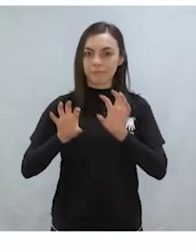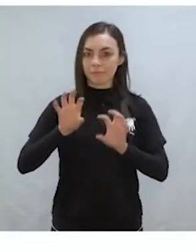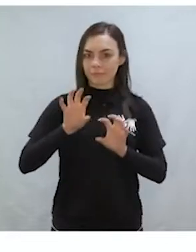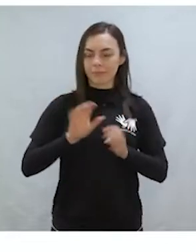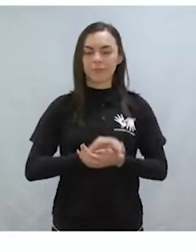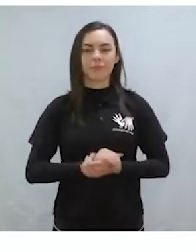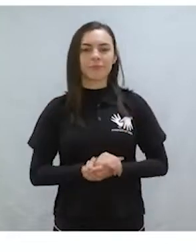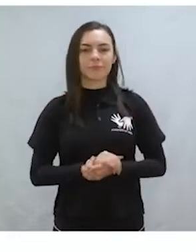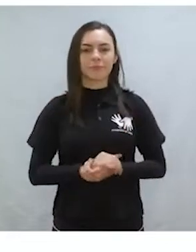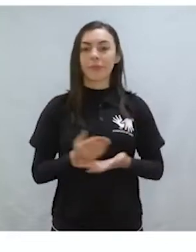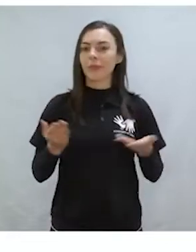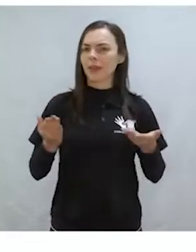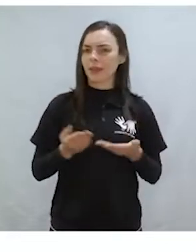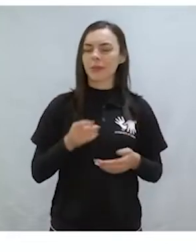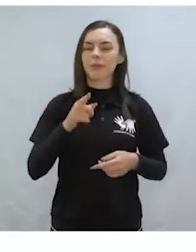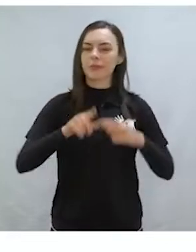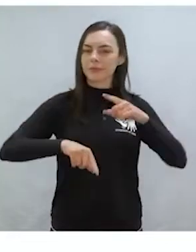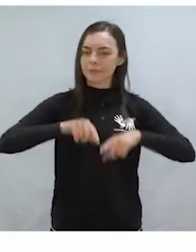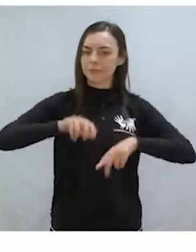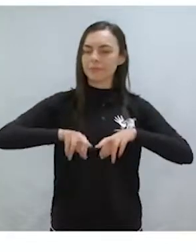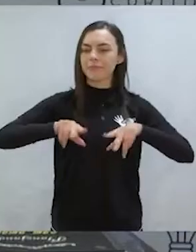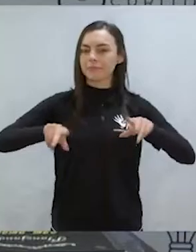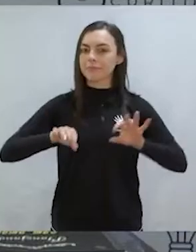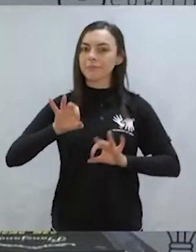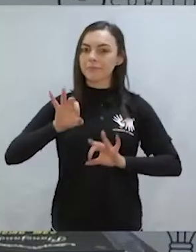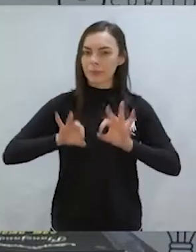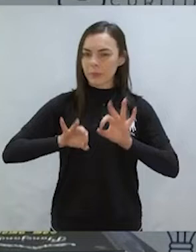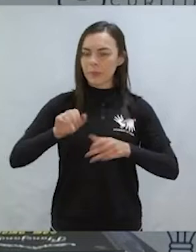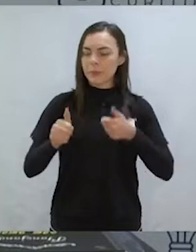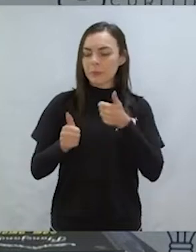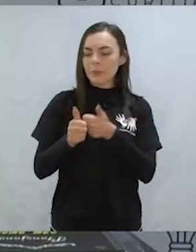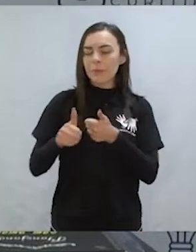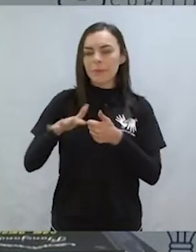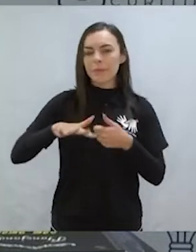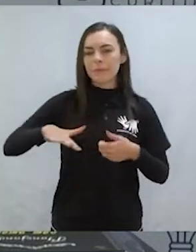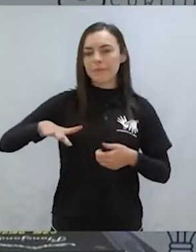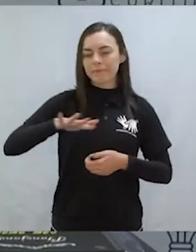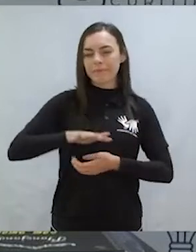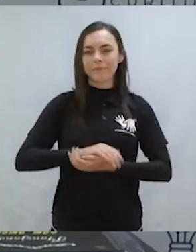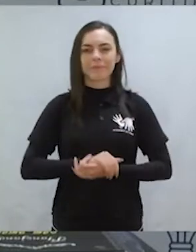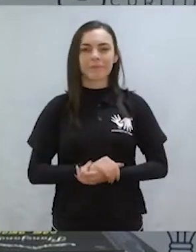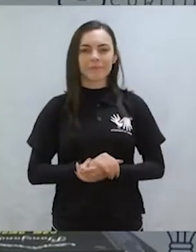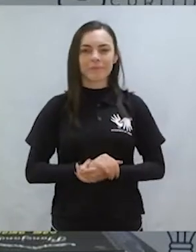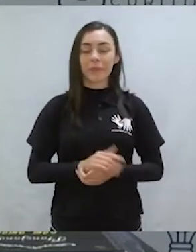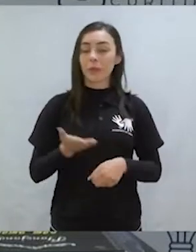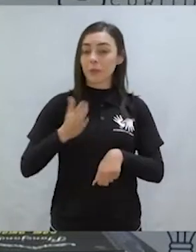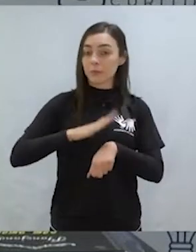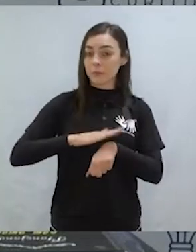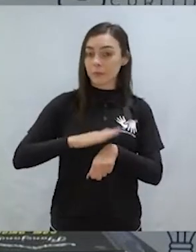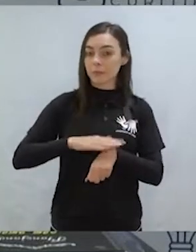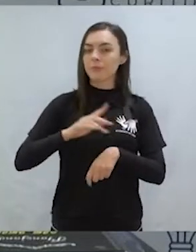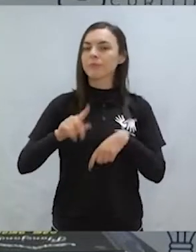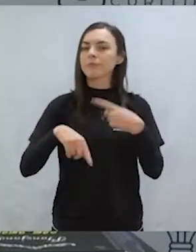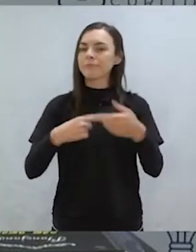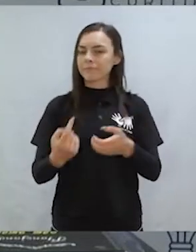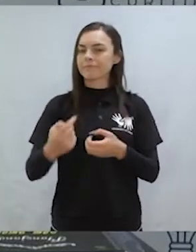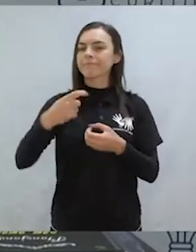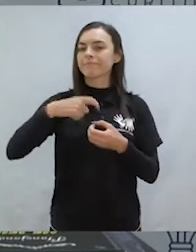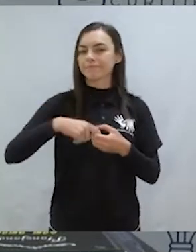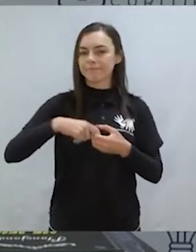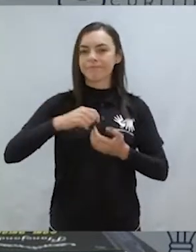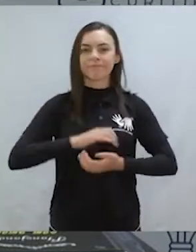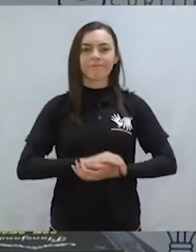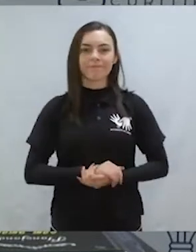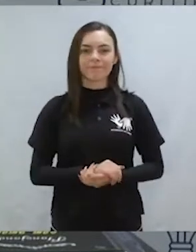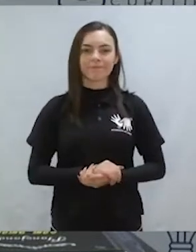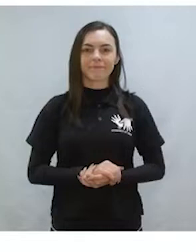Então é hora de você organizar tudo aí bem próximo a você. Nós vamos dar um tempo e